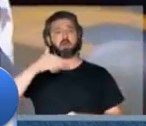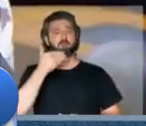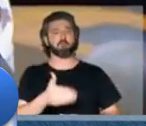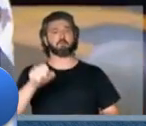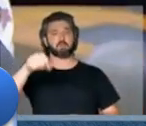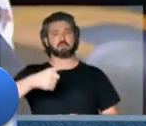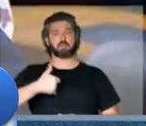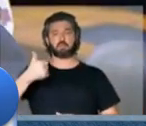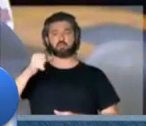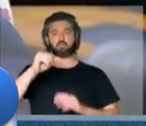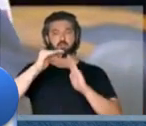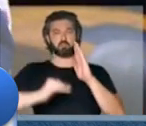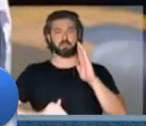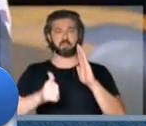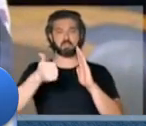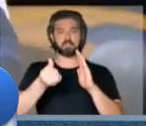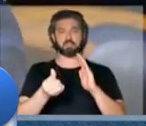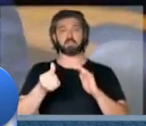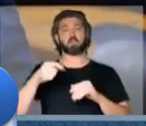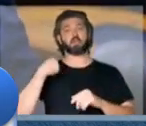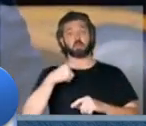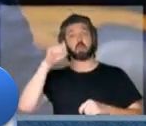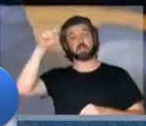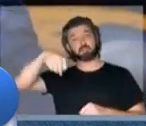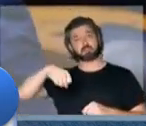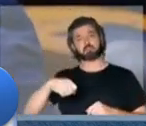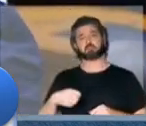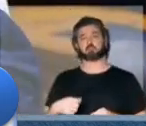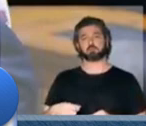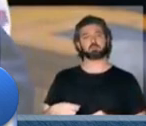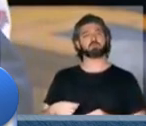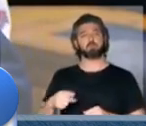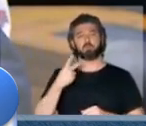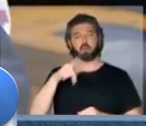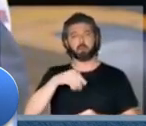favor da redução da maioridade penal. Devemos, sim, colocar isso como